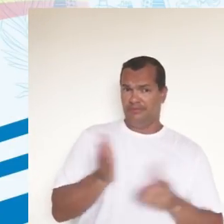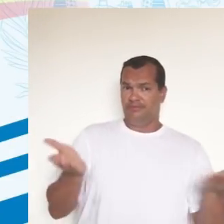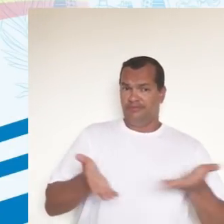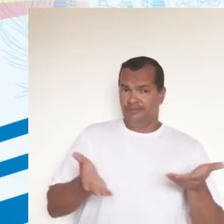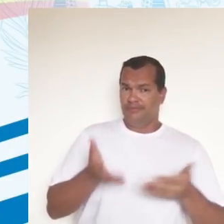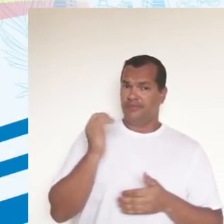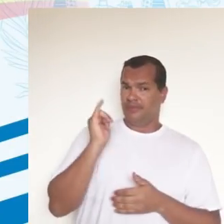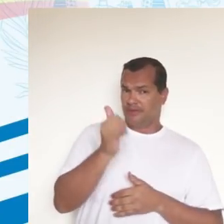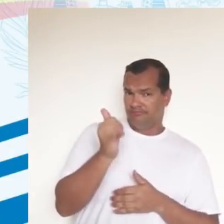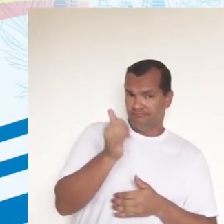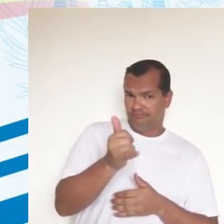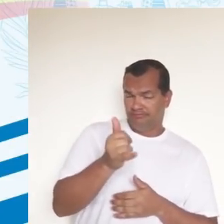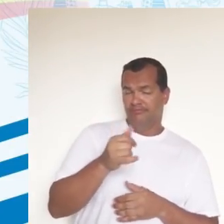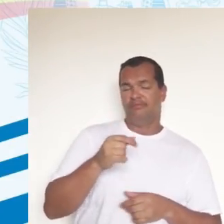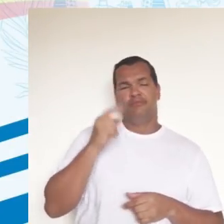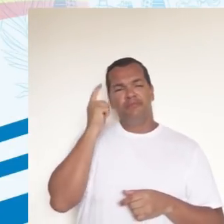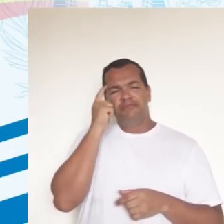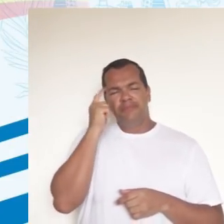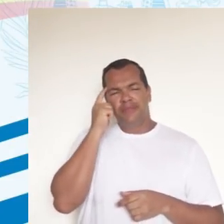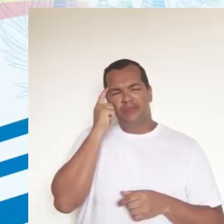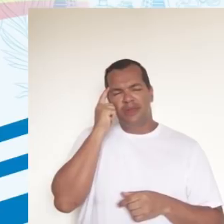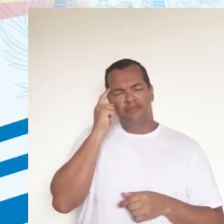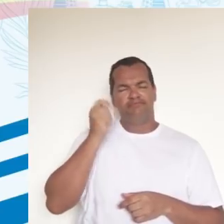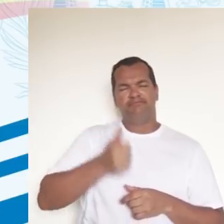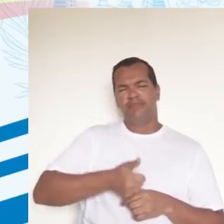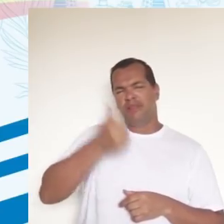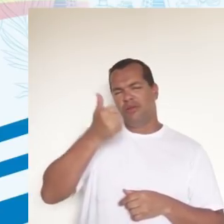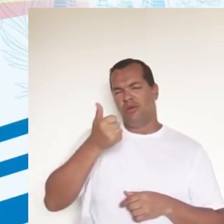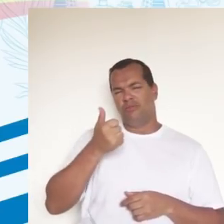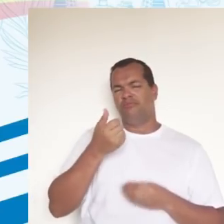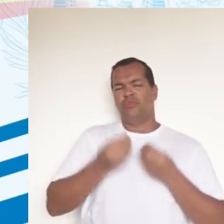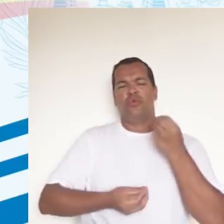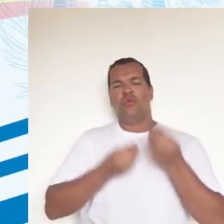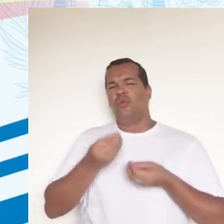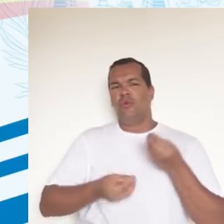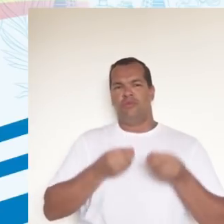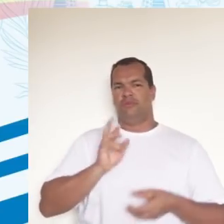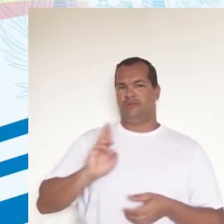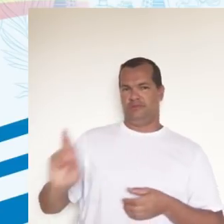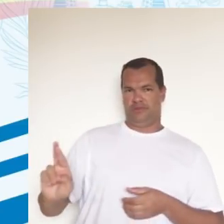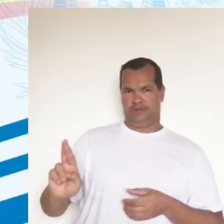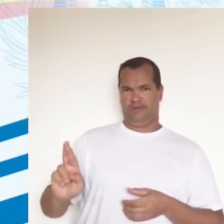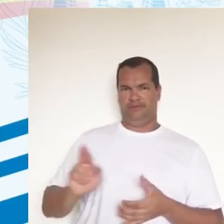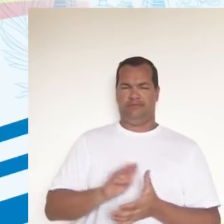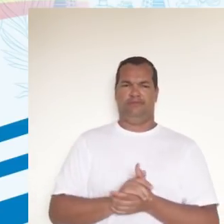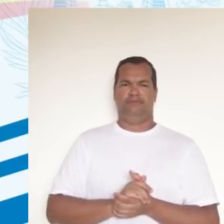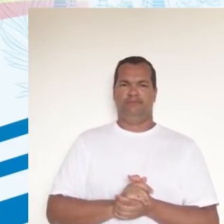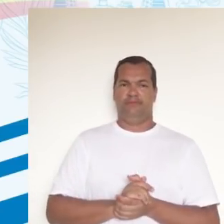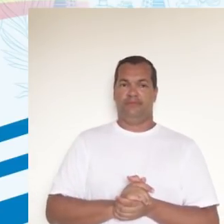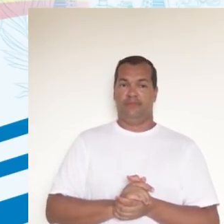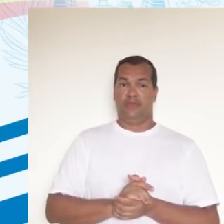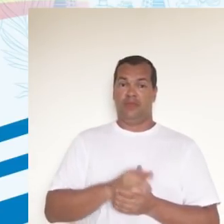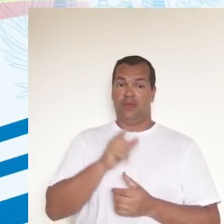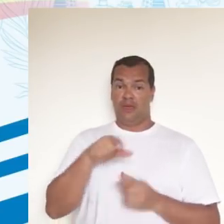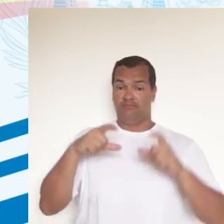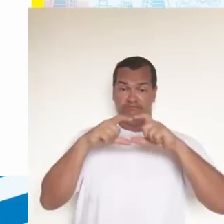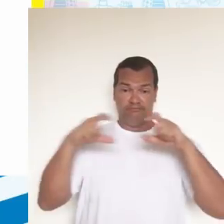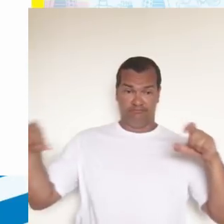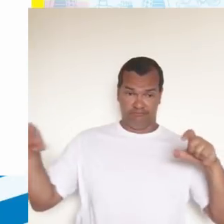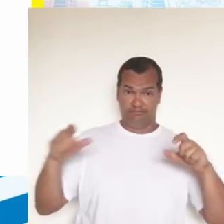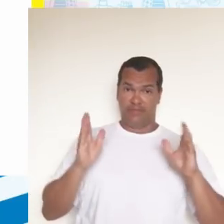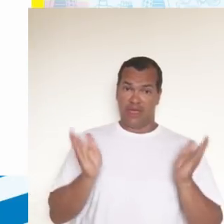eu gostaria, então, de pensar um pouco mais com você exatamente na mesma questão.